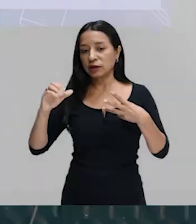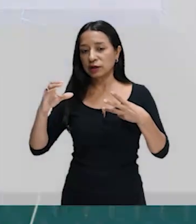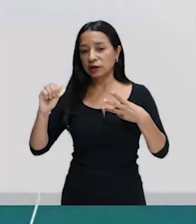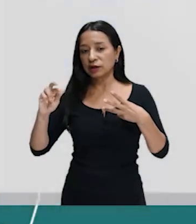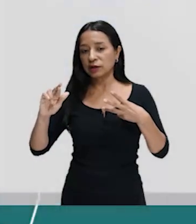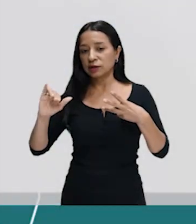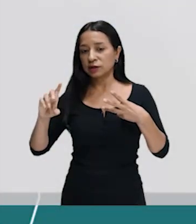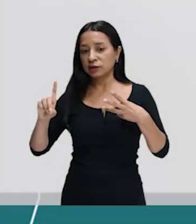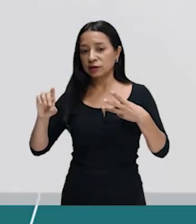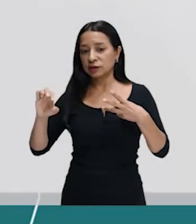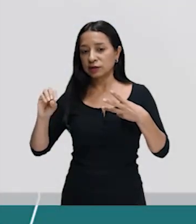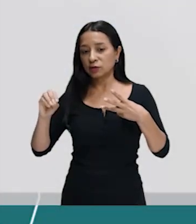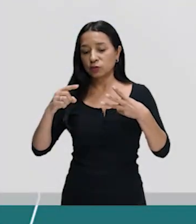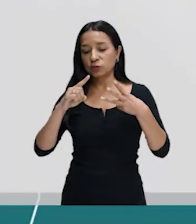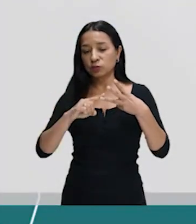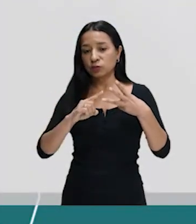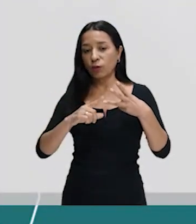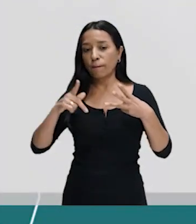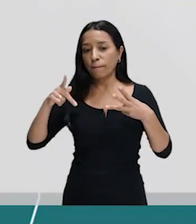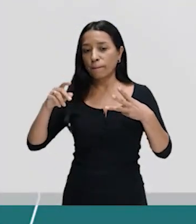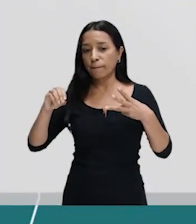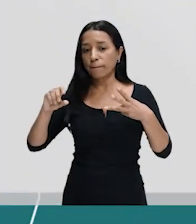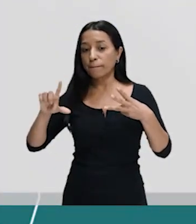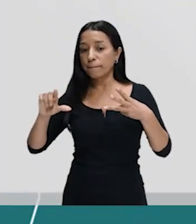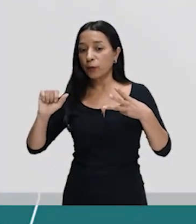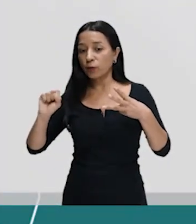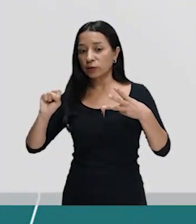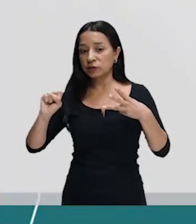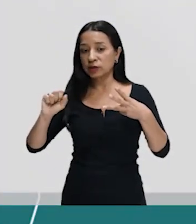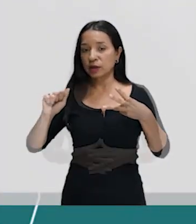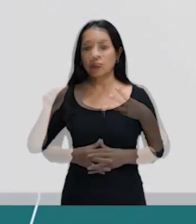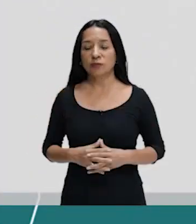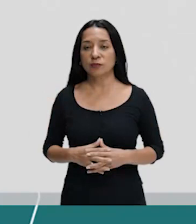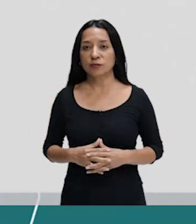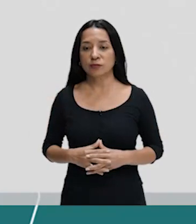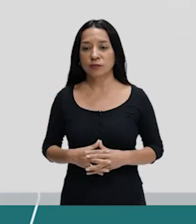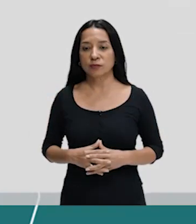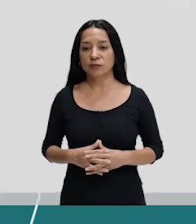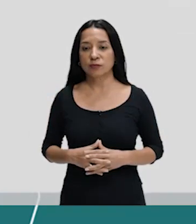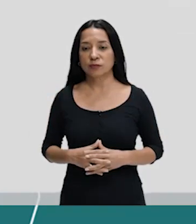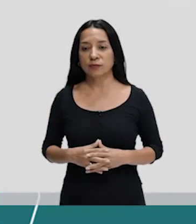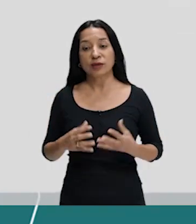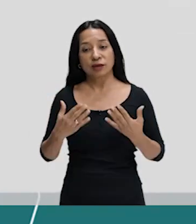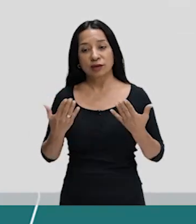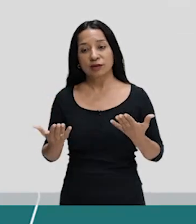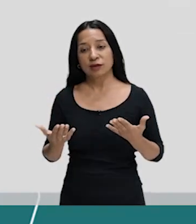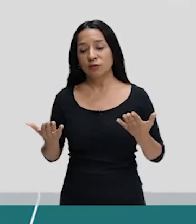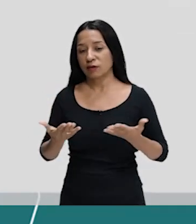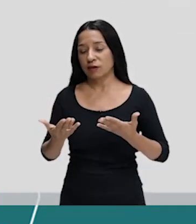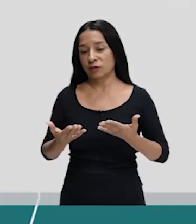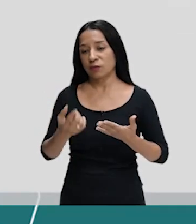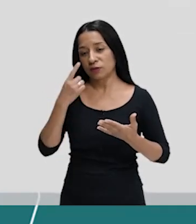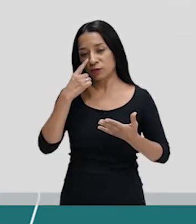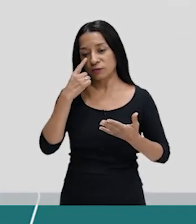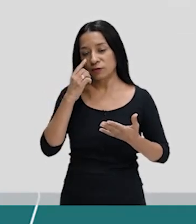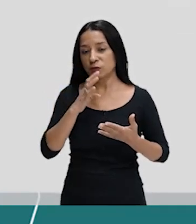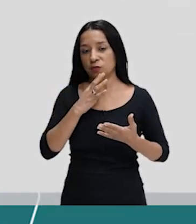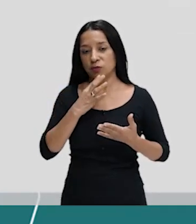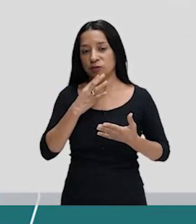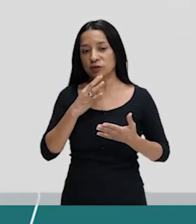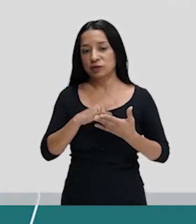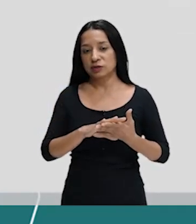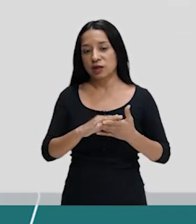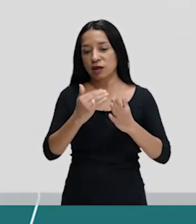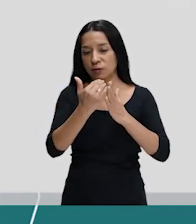outra é o nível de complexidade, o tamanho da molécula. Então, pessoal, agora nós vamos ver aqui a classificação